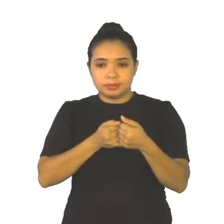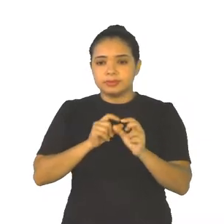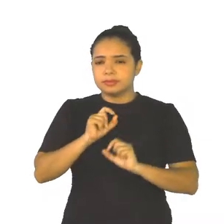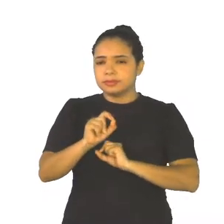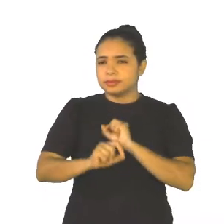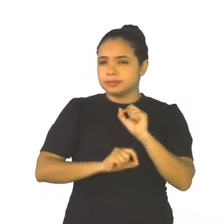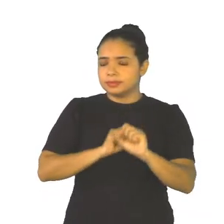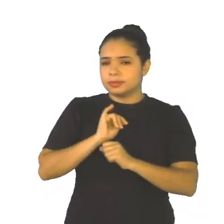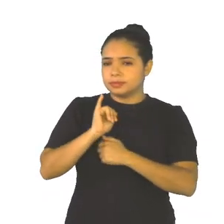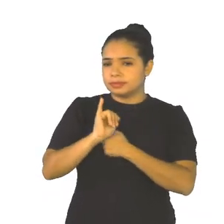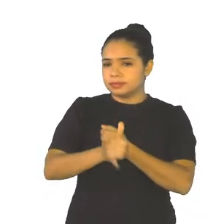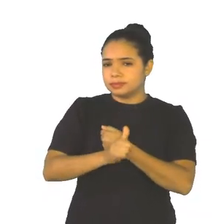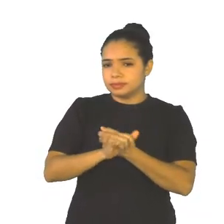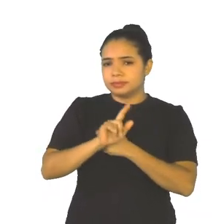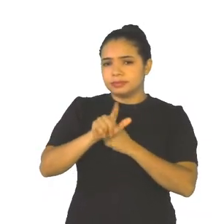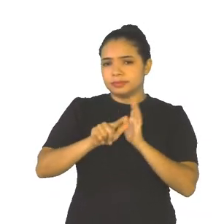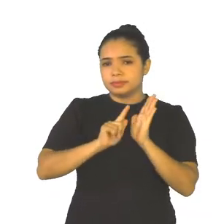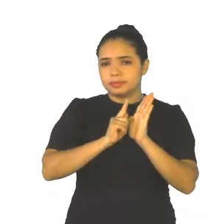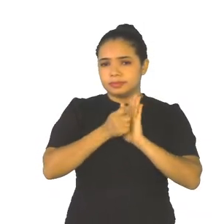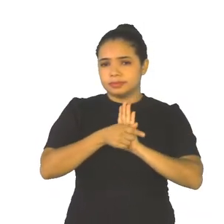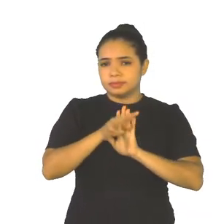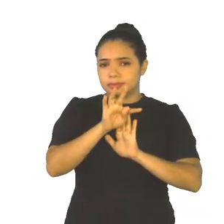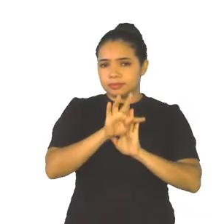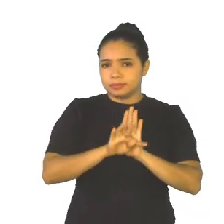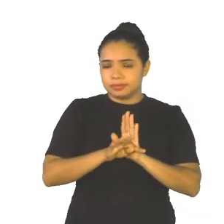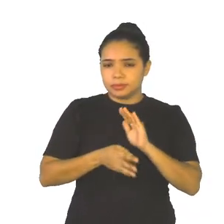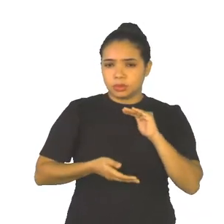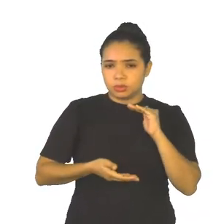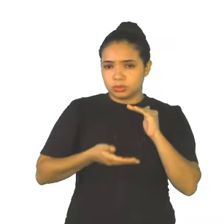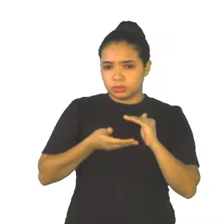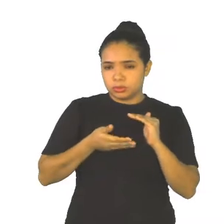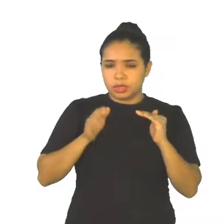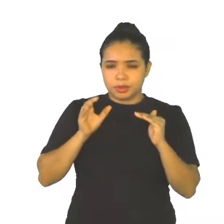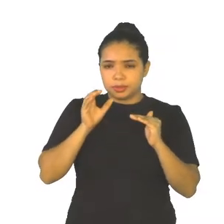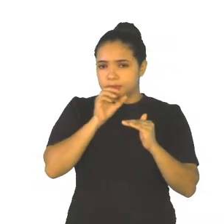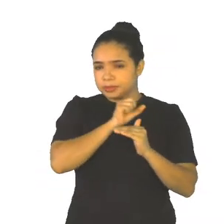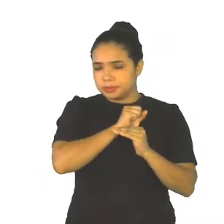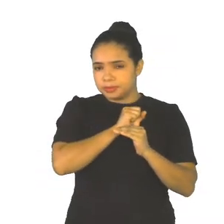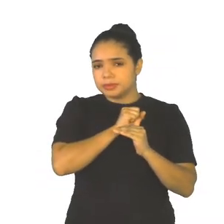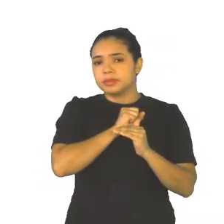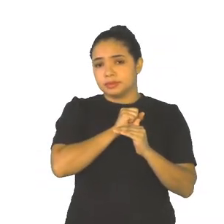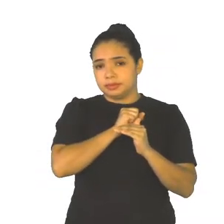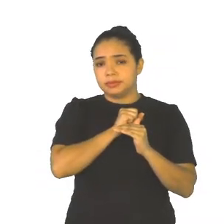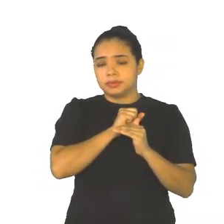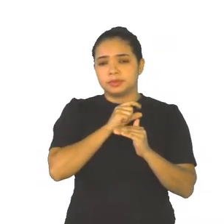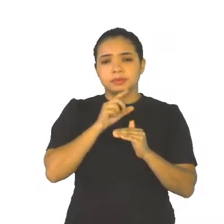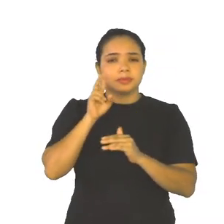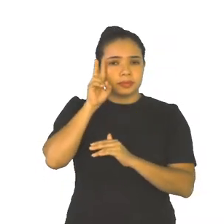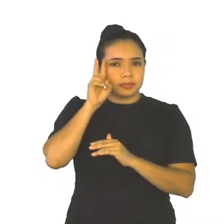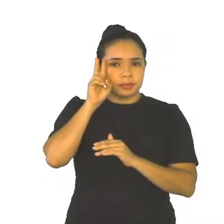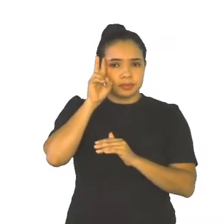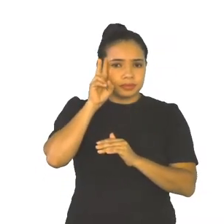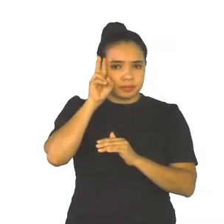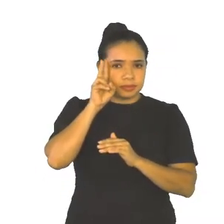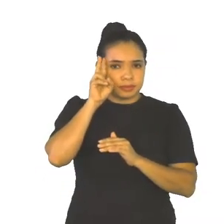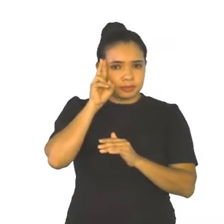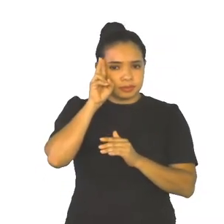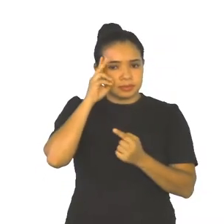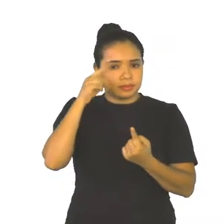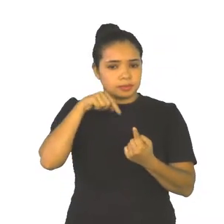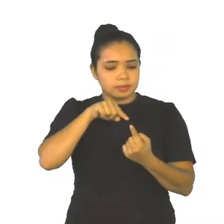dos gêneros textuais de curta duração e que conta uma história ligada ao